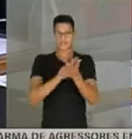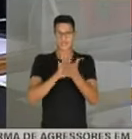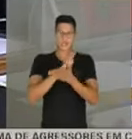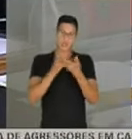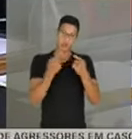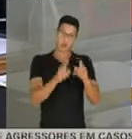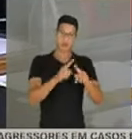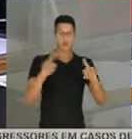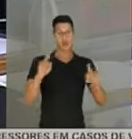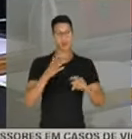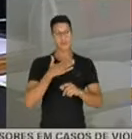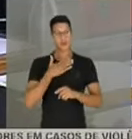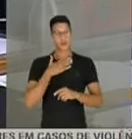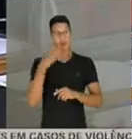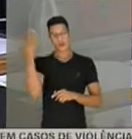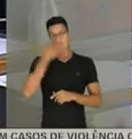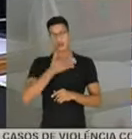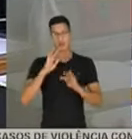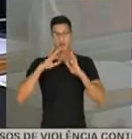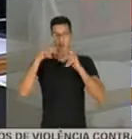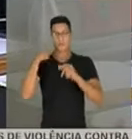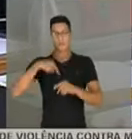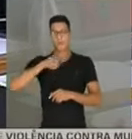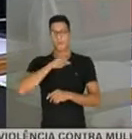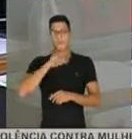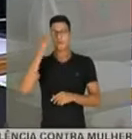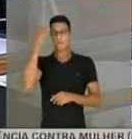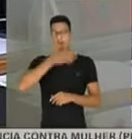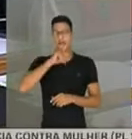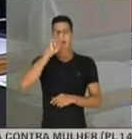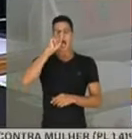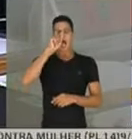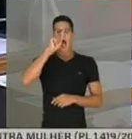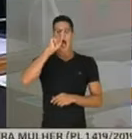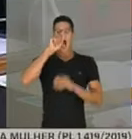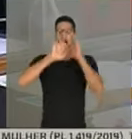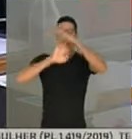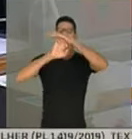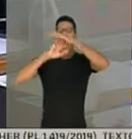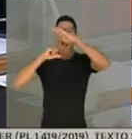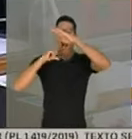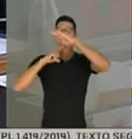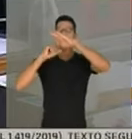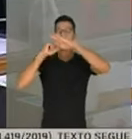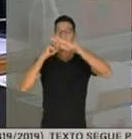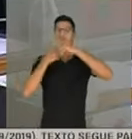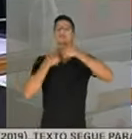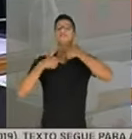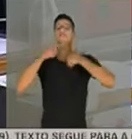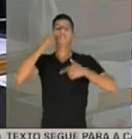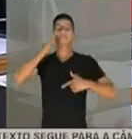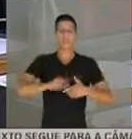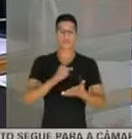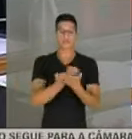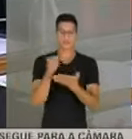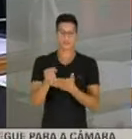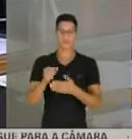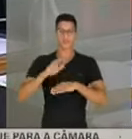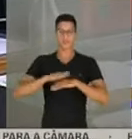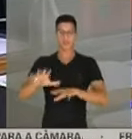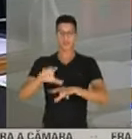Mas, para mim, ficou evidente, para todos nós ficou evidente que a Precisa tinha uma gana tão grande de ganhar esse contrato, talvez